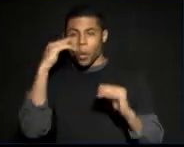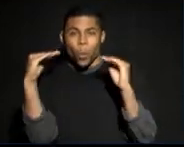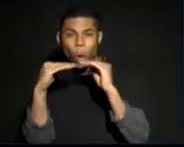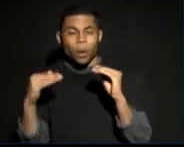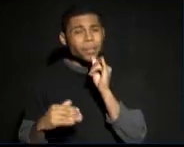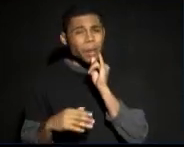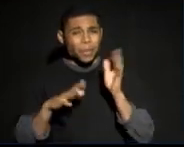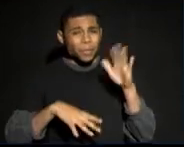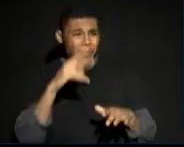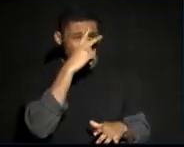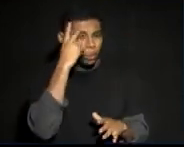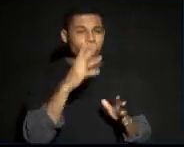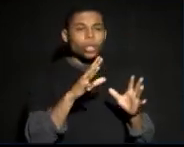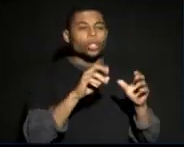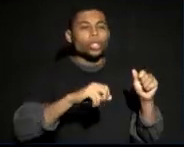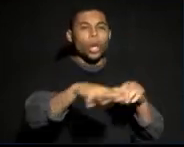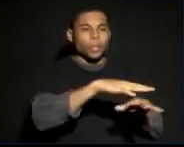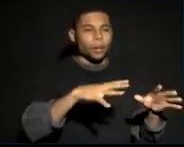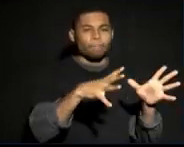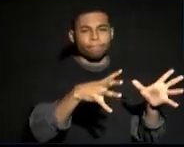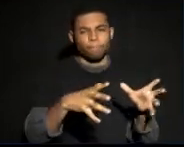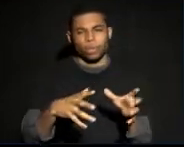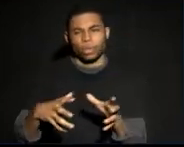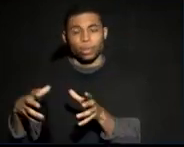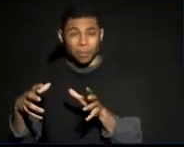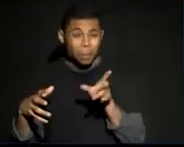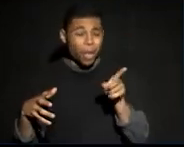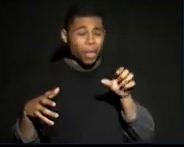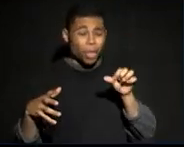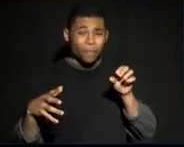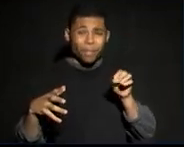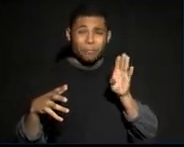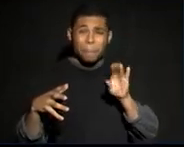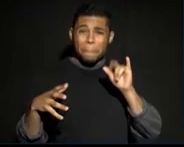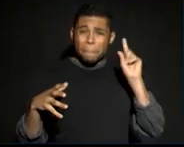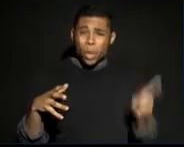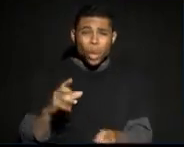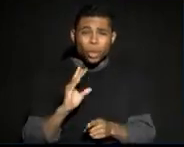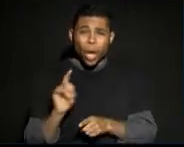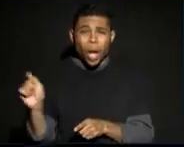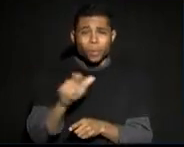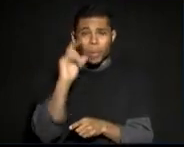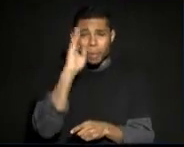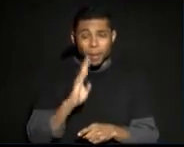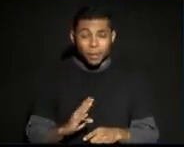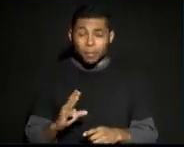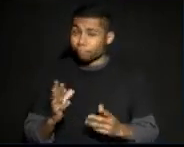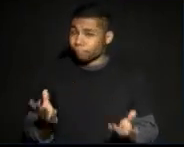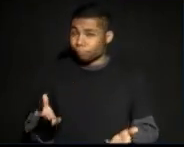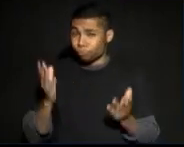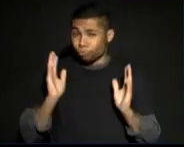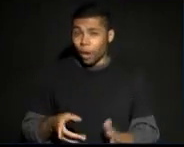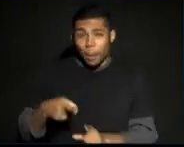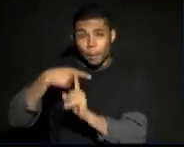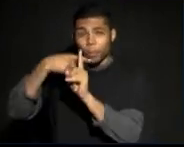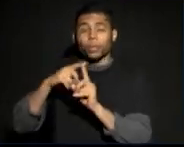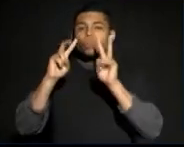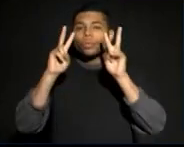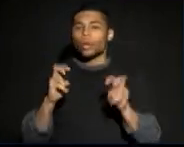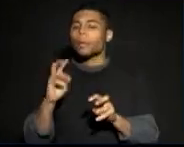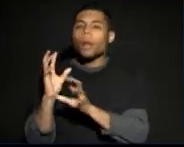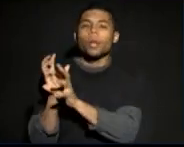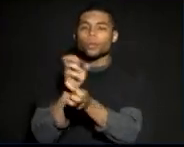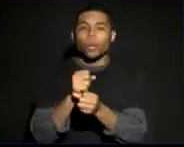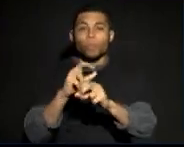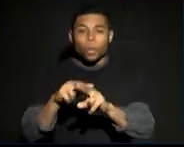tirando as pessoas do Oi e o programa social hoje custa 90 bilhões de reais só o auxílio Brasil o seu Delta já é positivo em